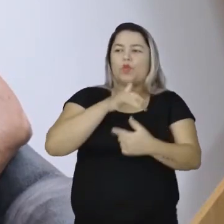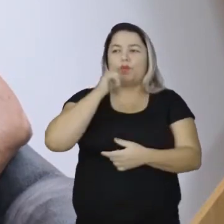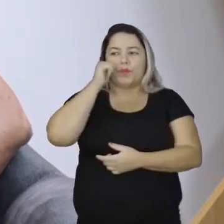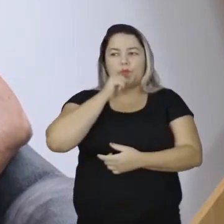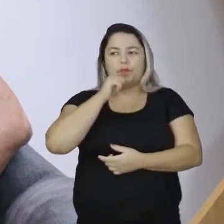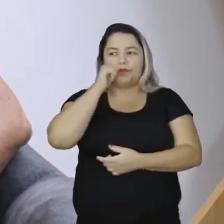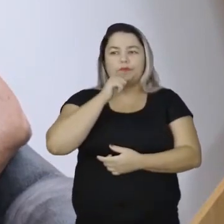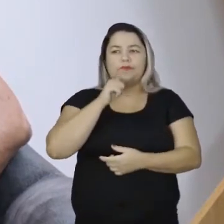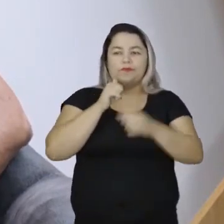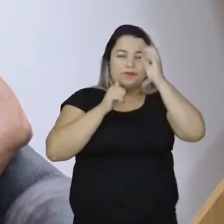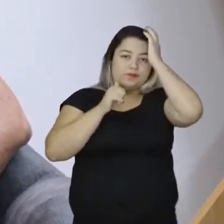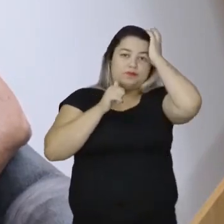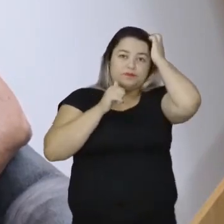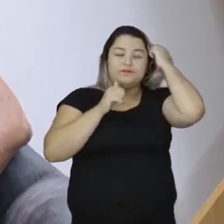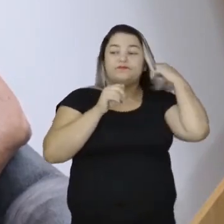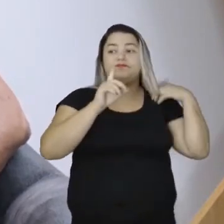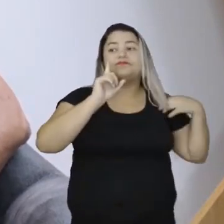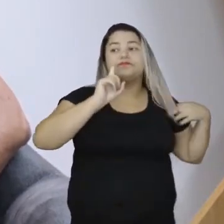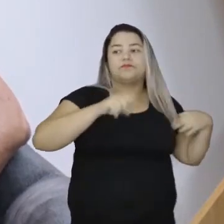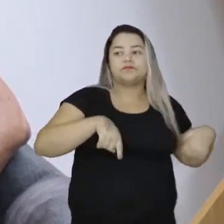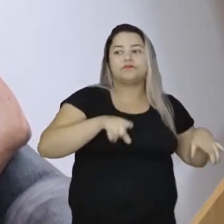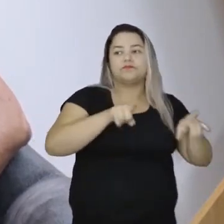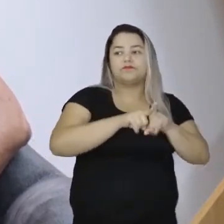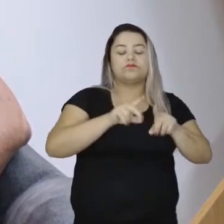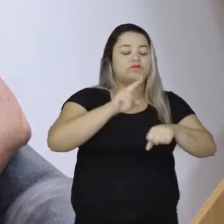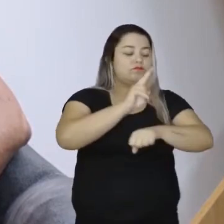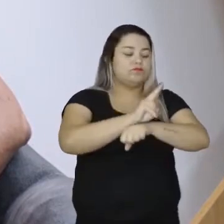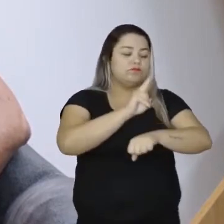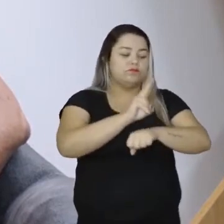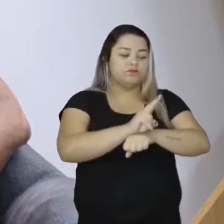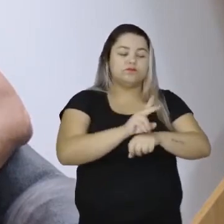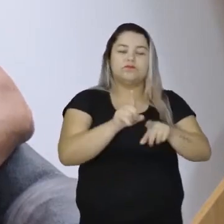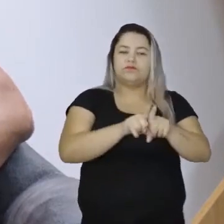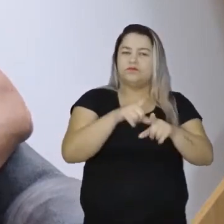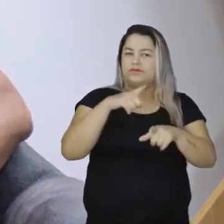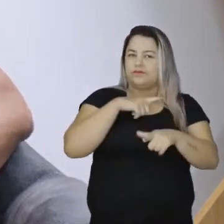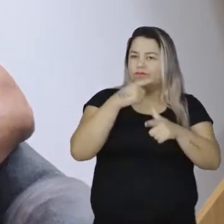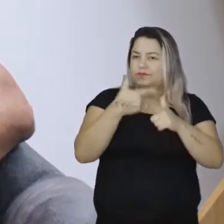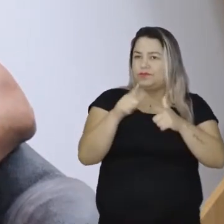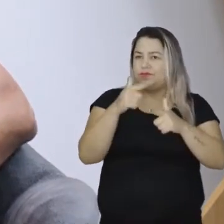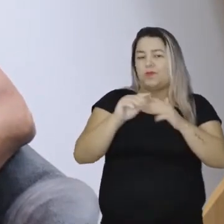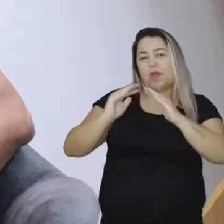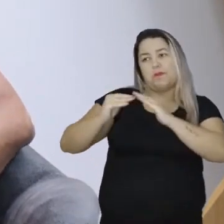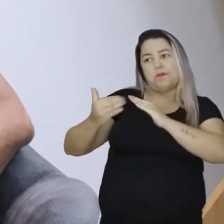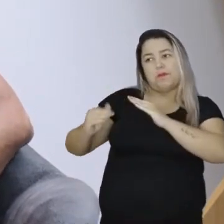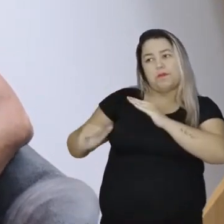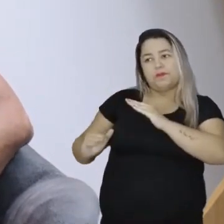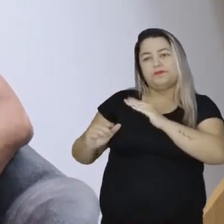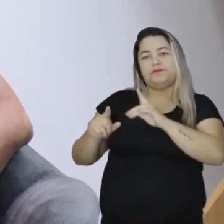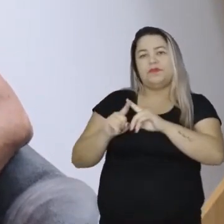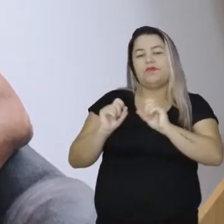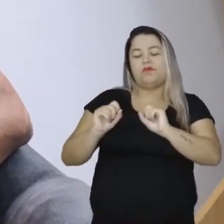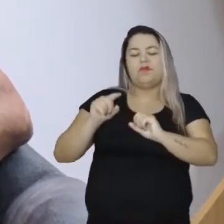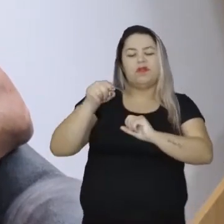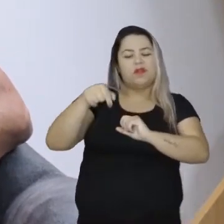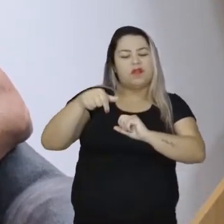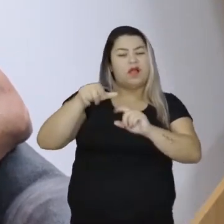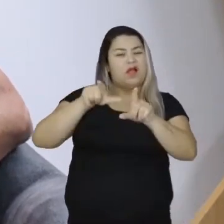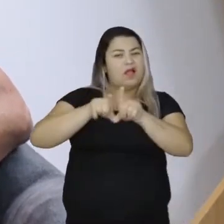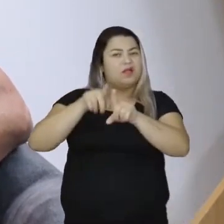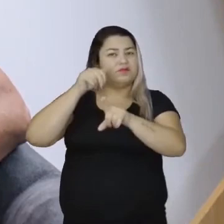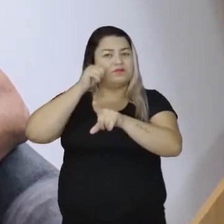são as guardiãs do ambiente. Aí quando você tem um problema que é numa periferia, estão lá as mulheres